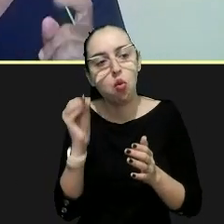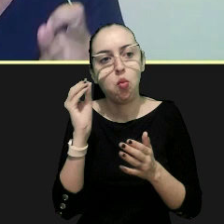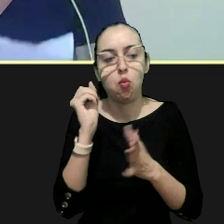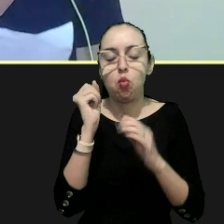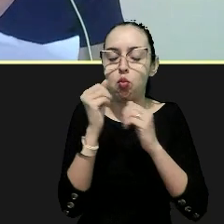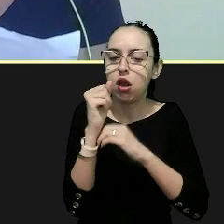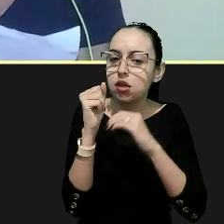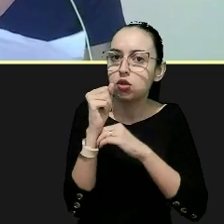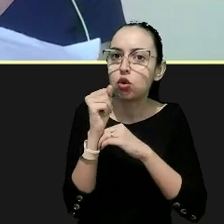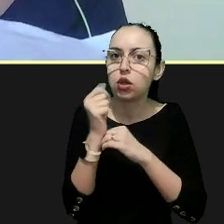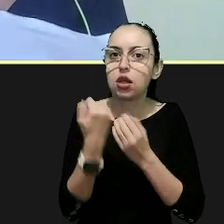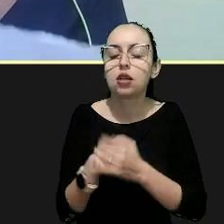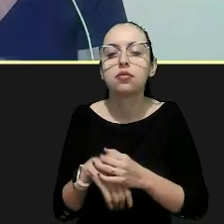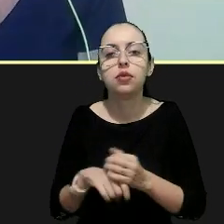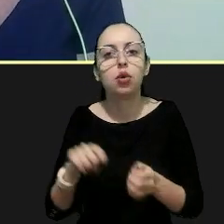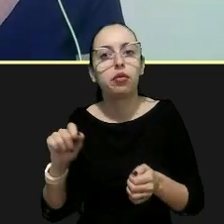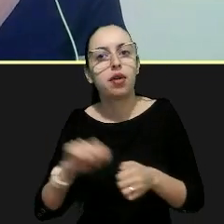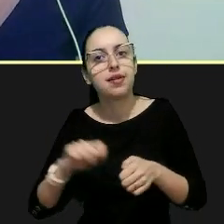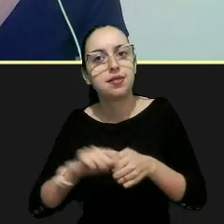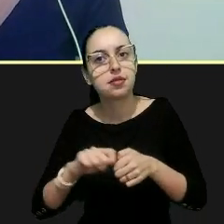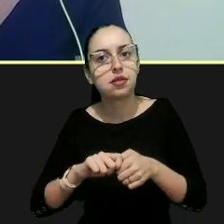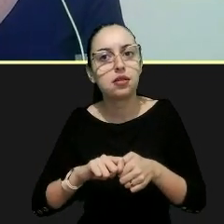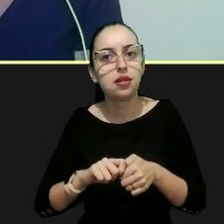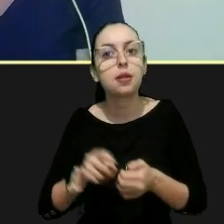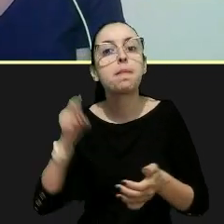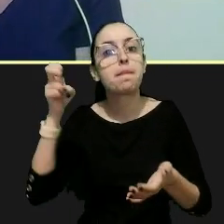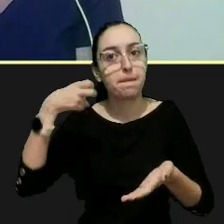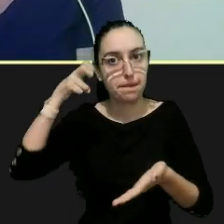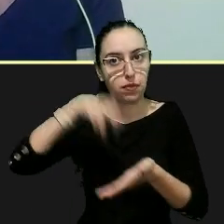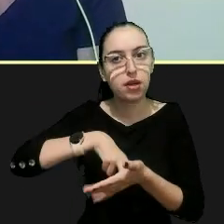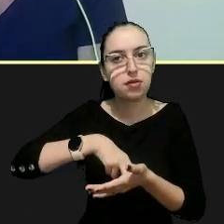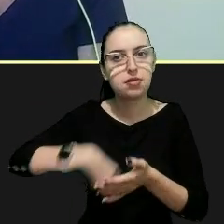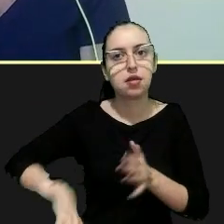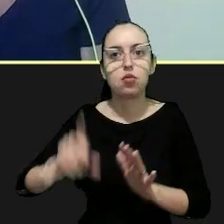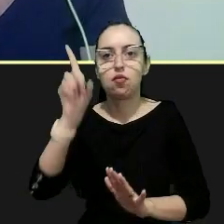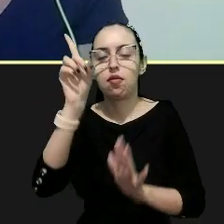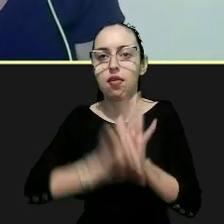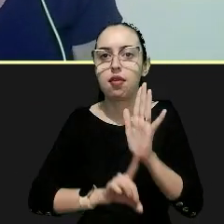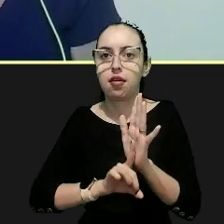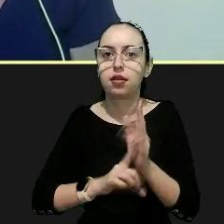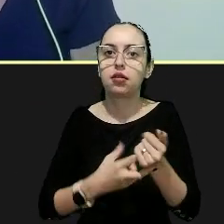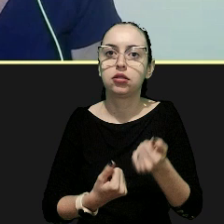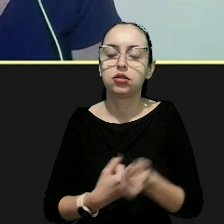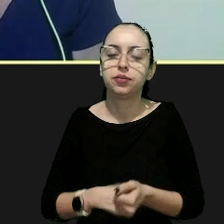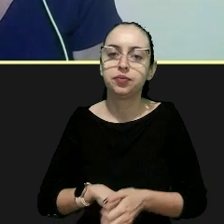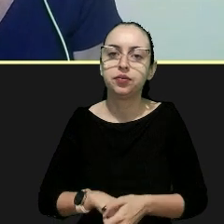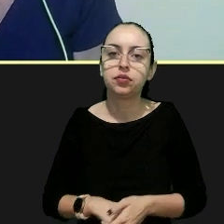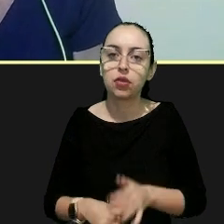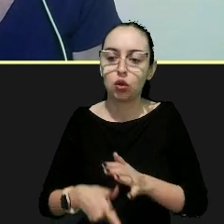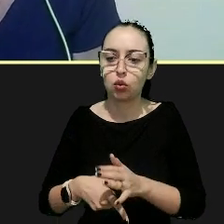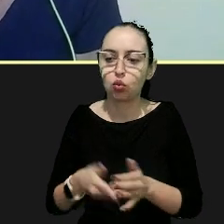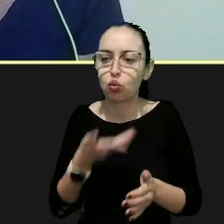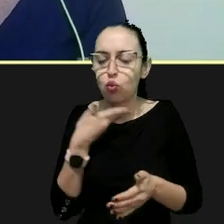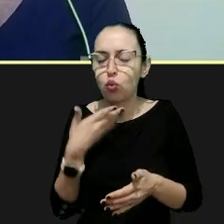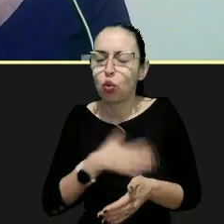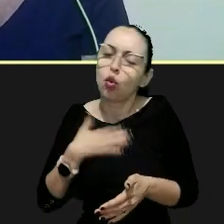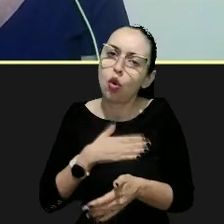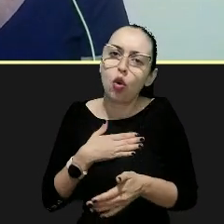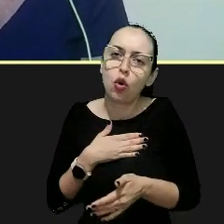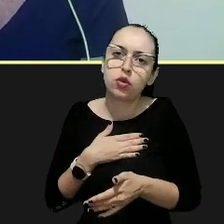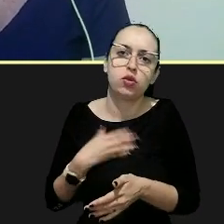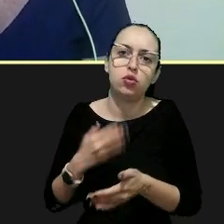ou omissão será punido na forma de lei. Eu gosto de começar com